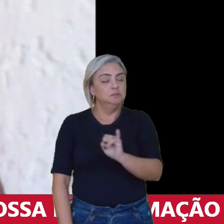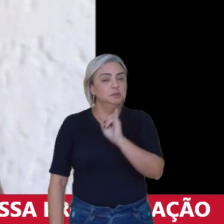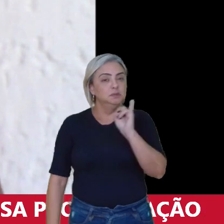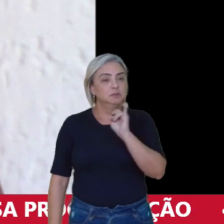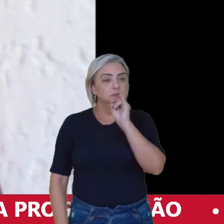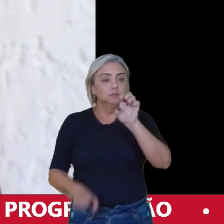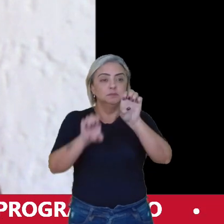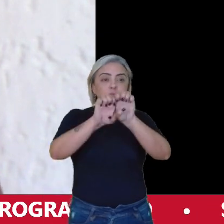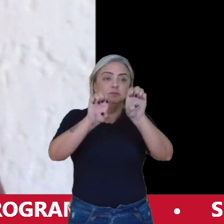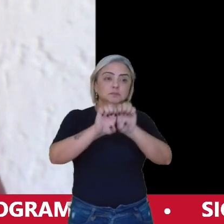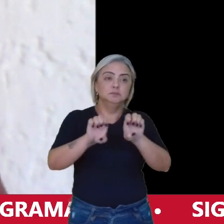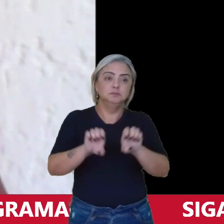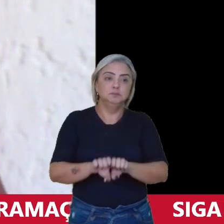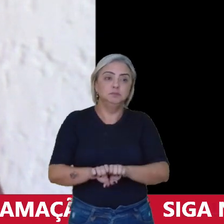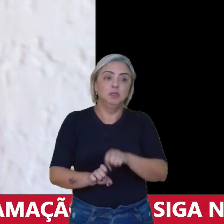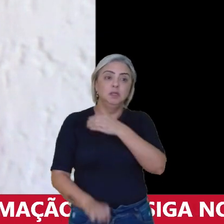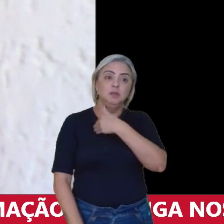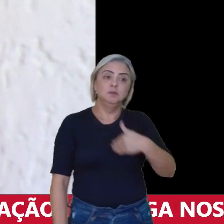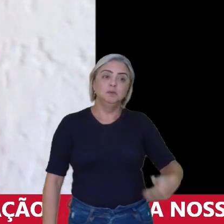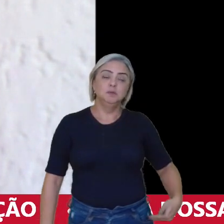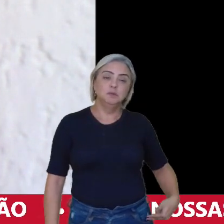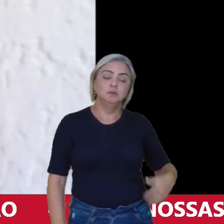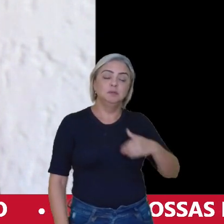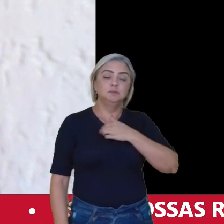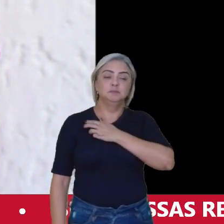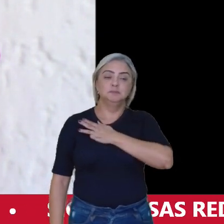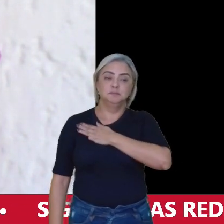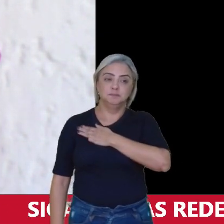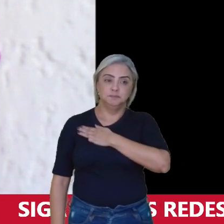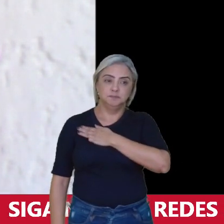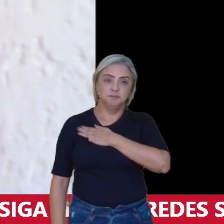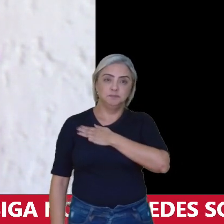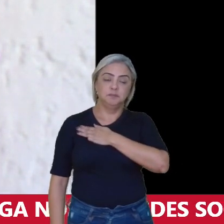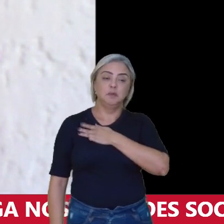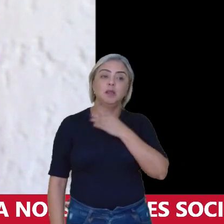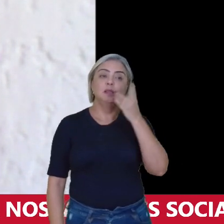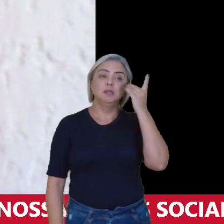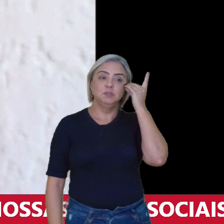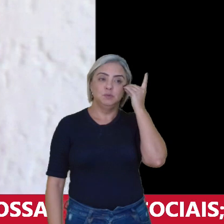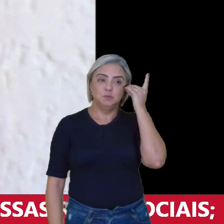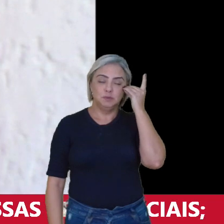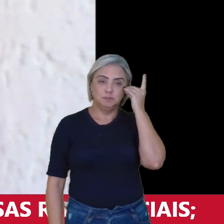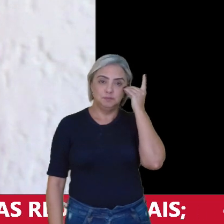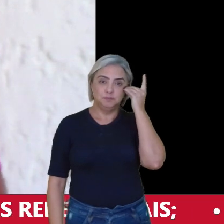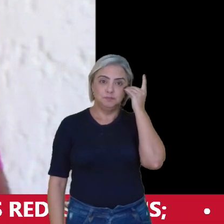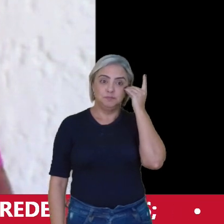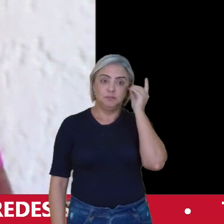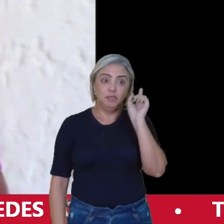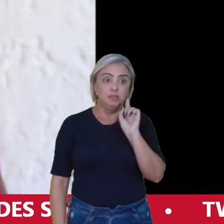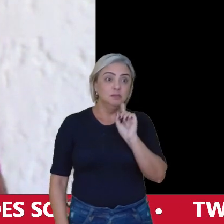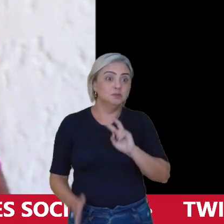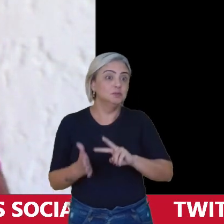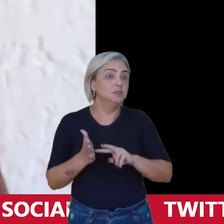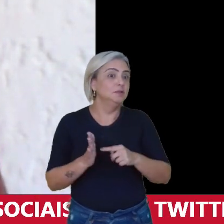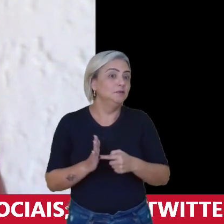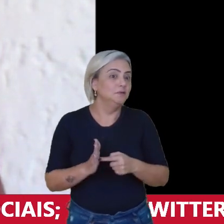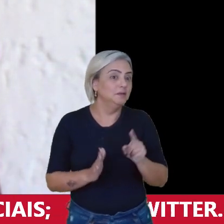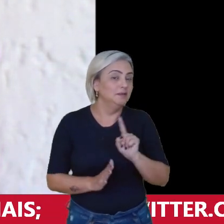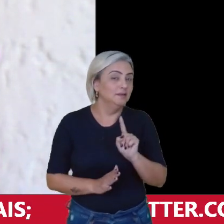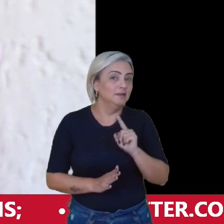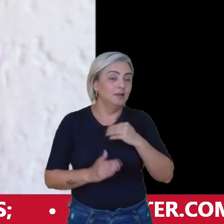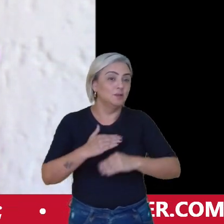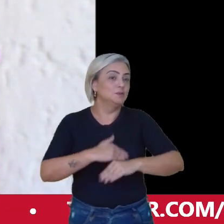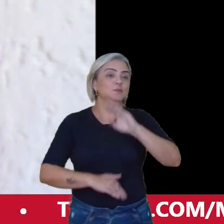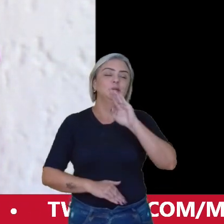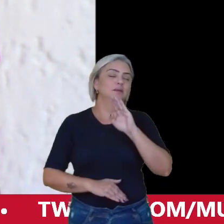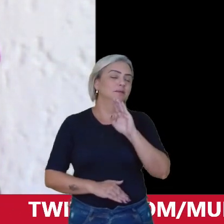fundamentais, estruturantes no governo do presidente Lula e da presidenta Dilma. Isso não quer dizer que nós